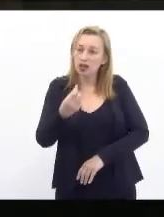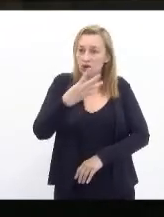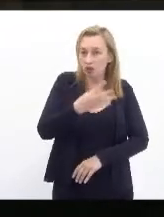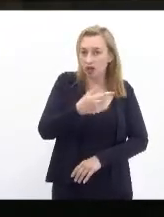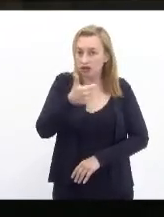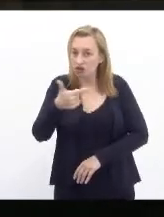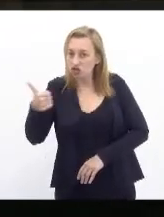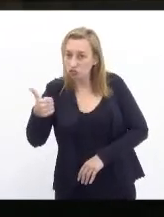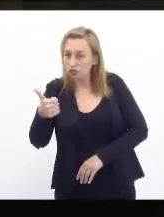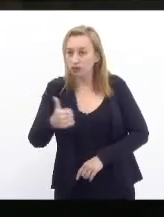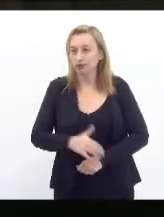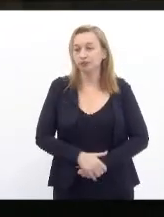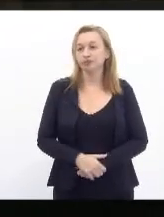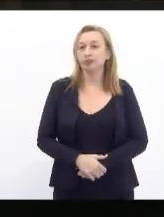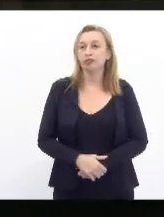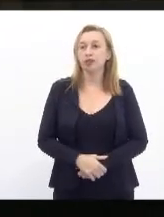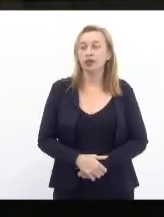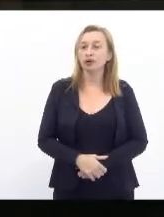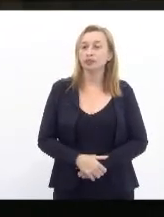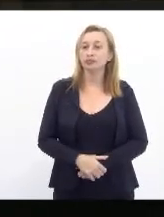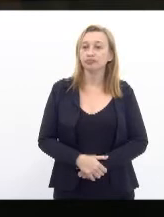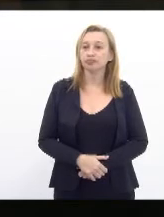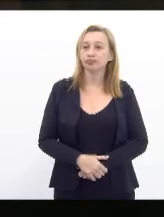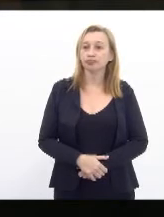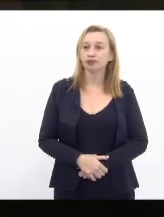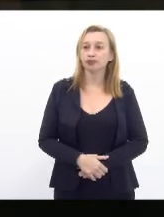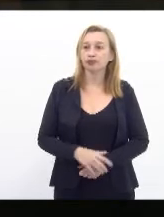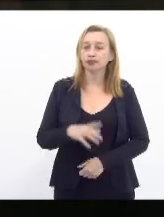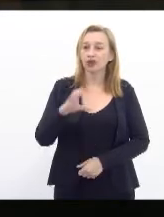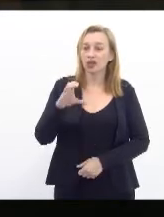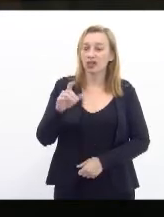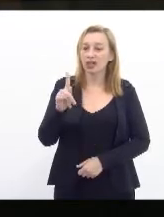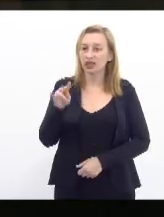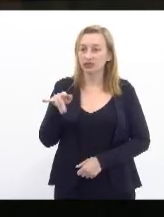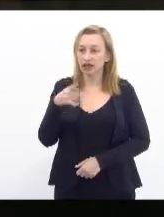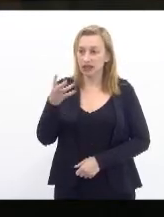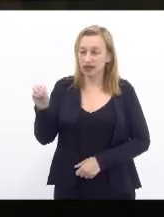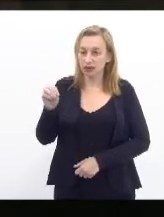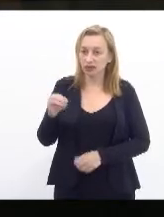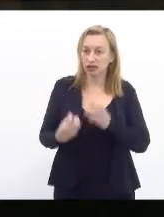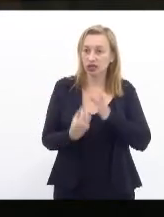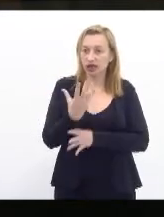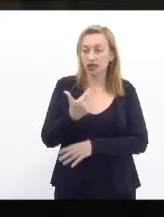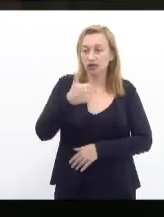21. Uma gratificação foi criada em 1979.